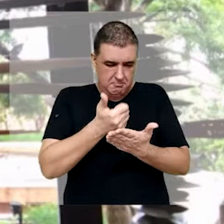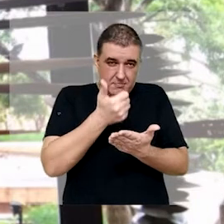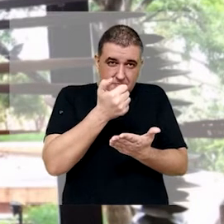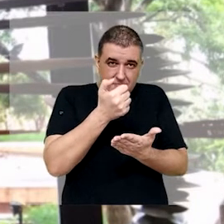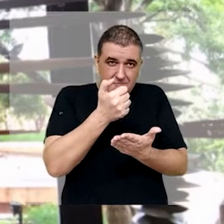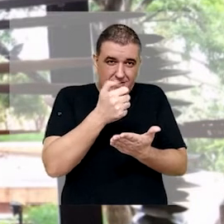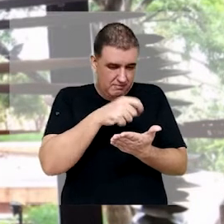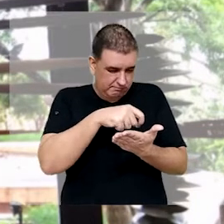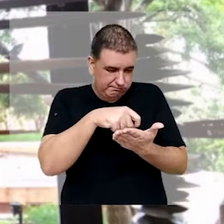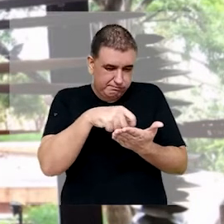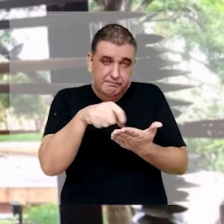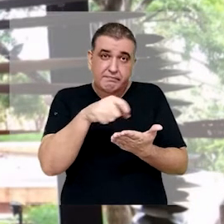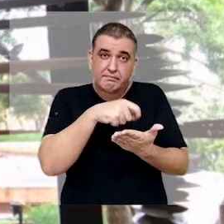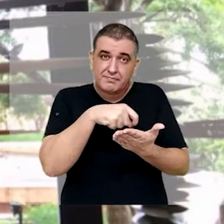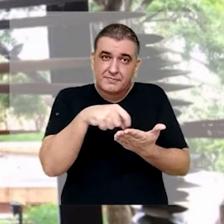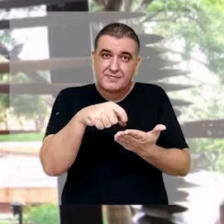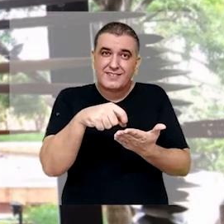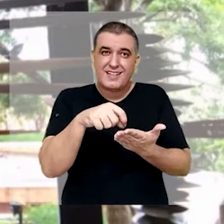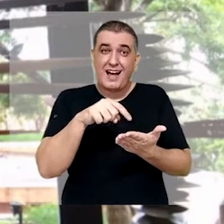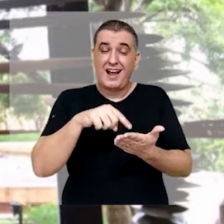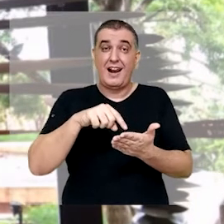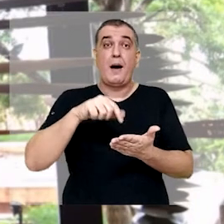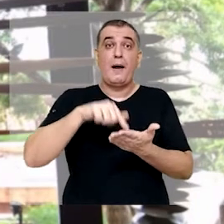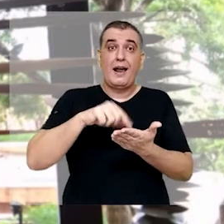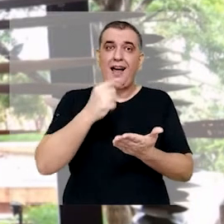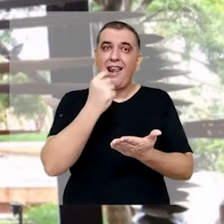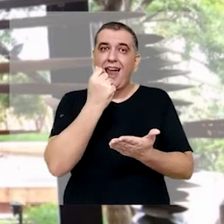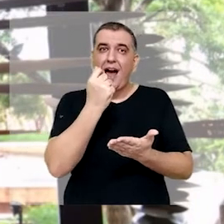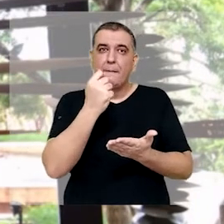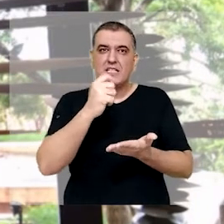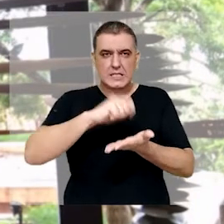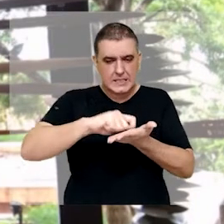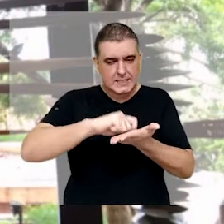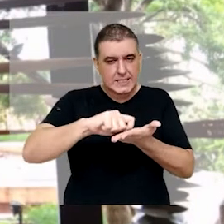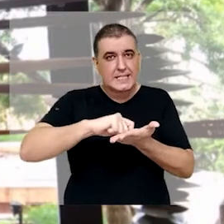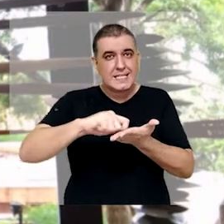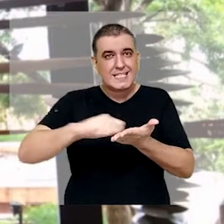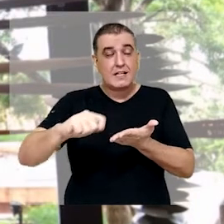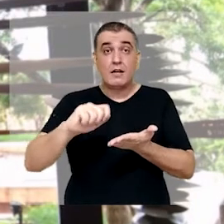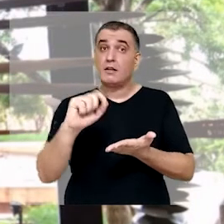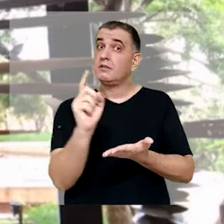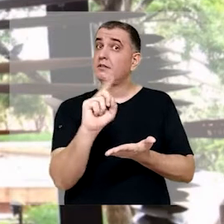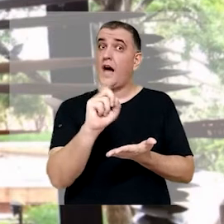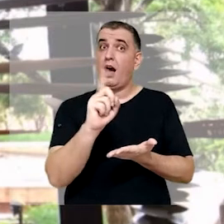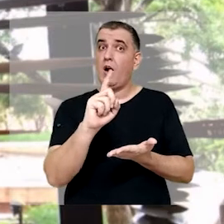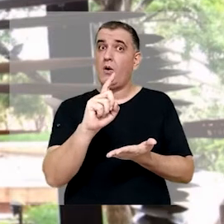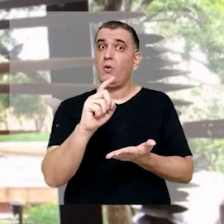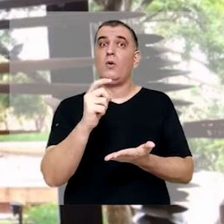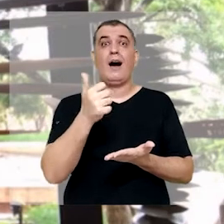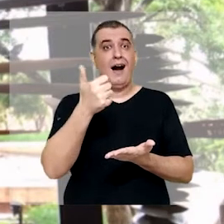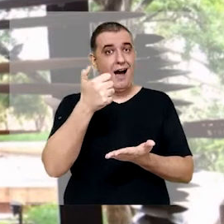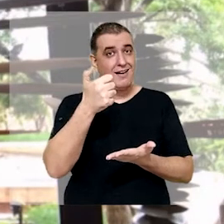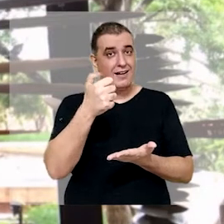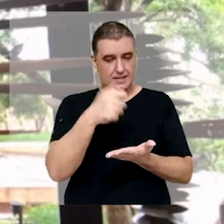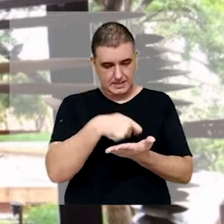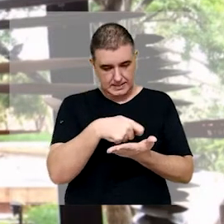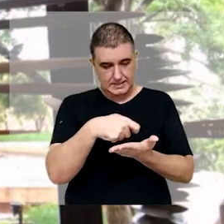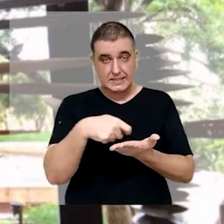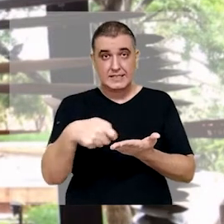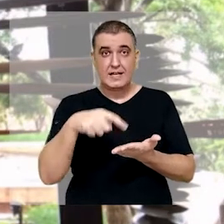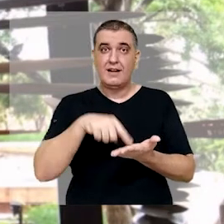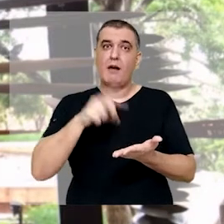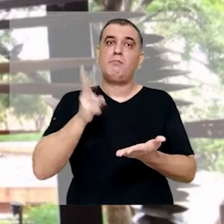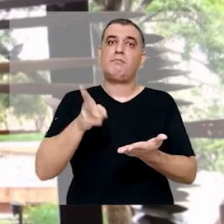caneta, porque o que se coloca, o caminho, o passeio do ponto fica registrado, não